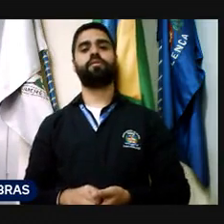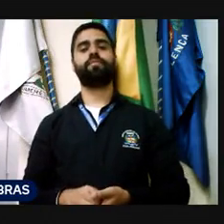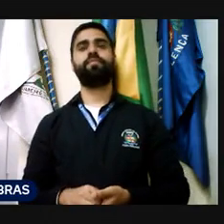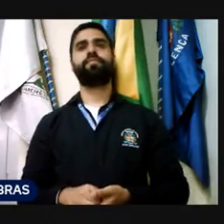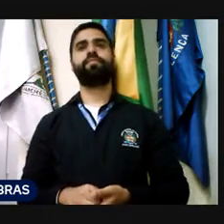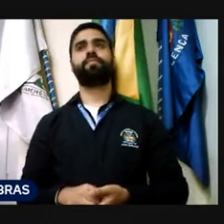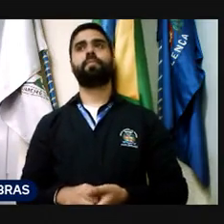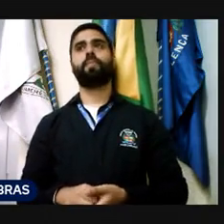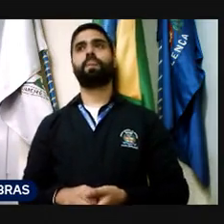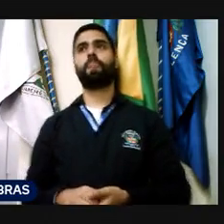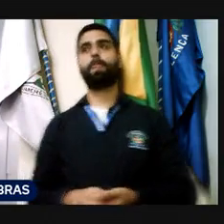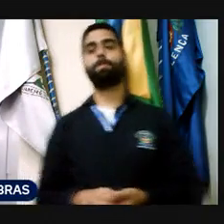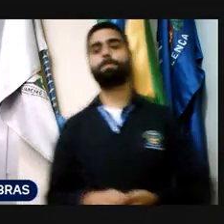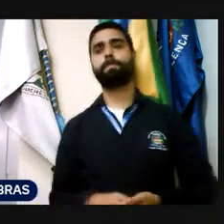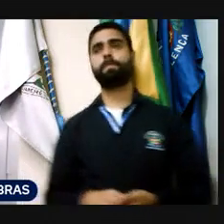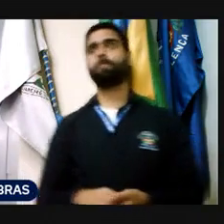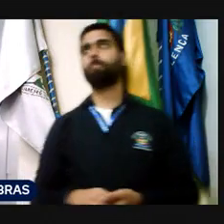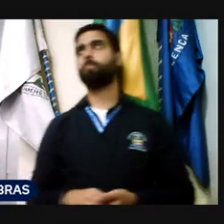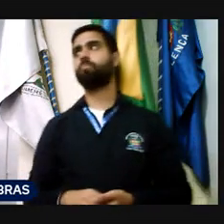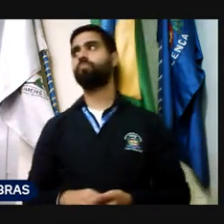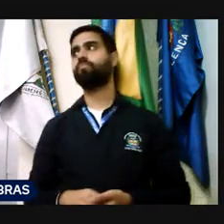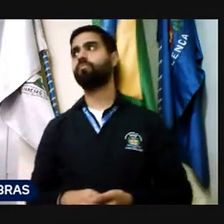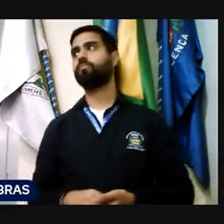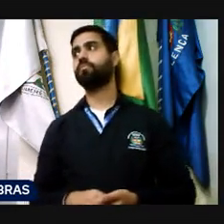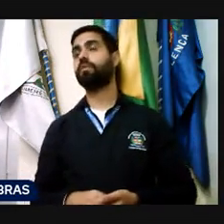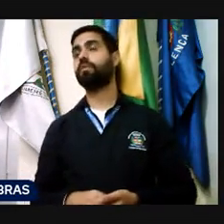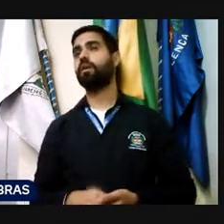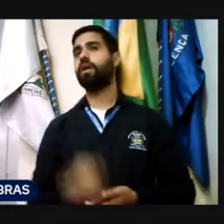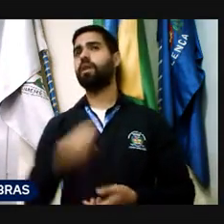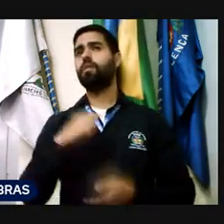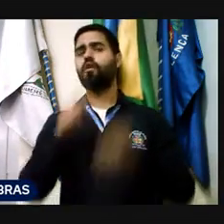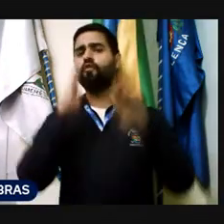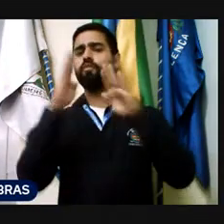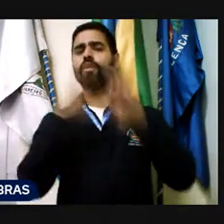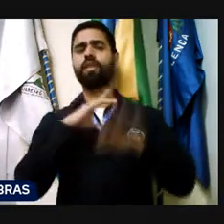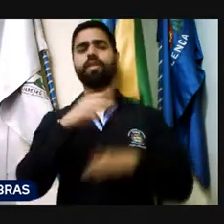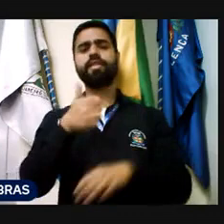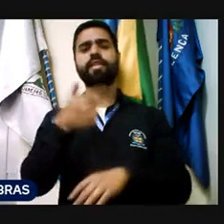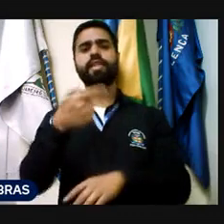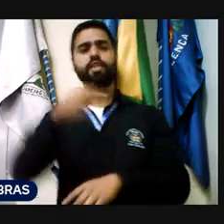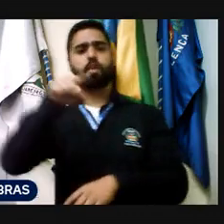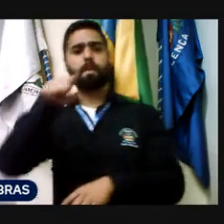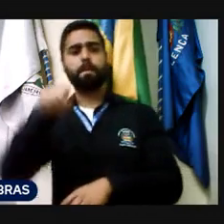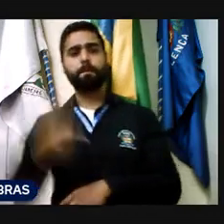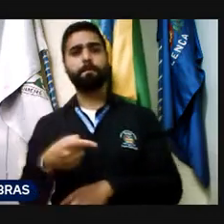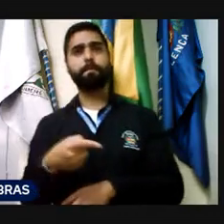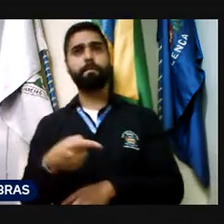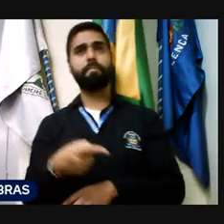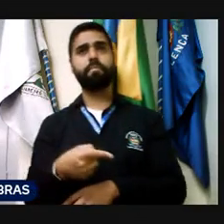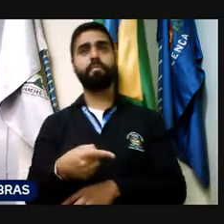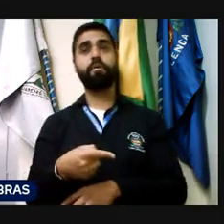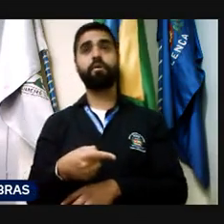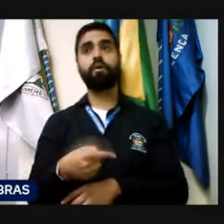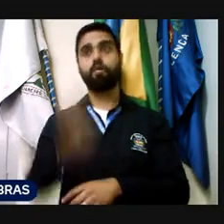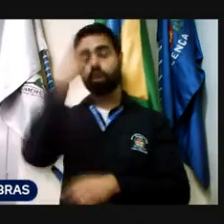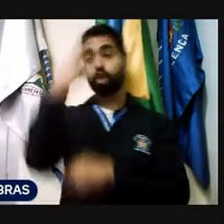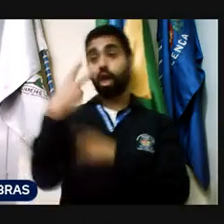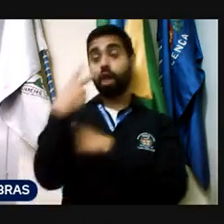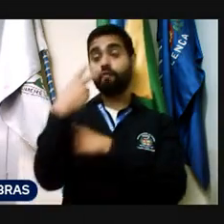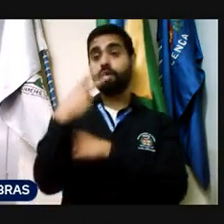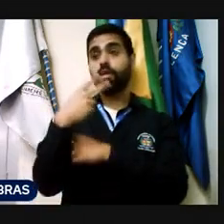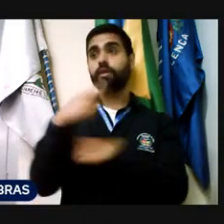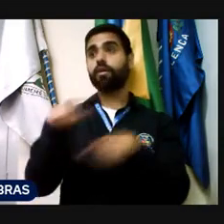Na minha página, teve 17 mil visualizações e mais de 2 mil comentários de pessoas